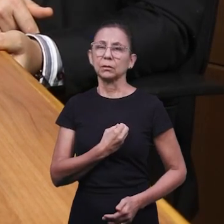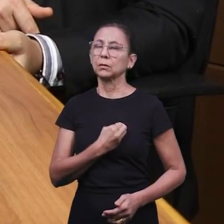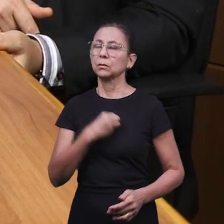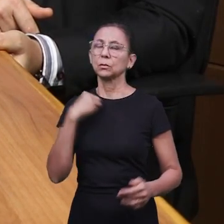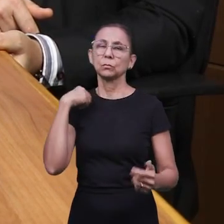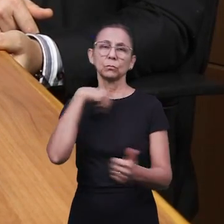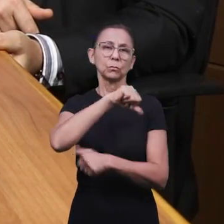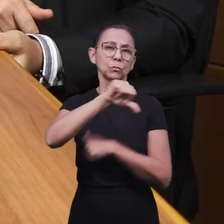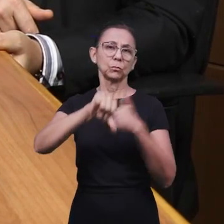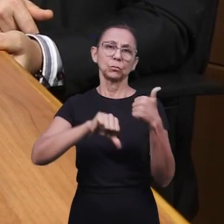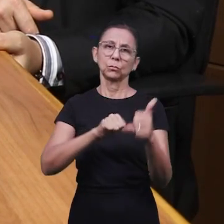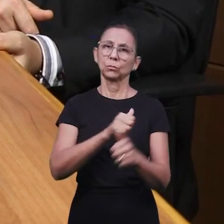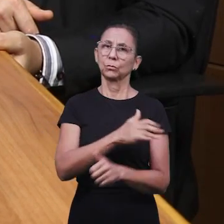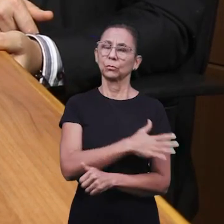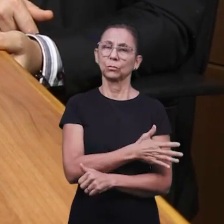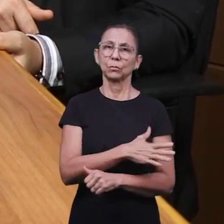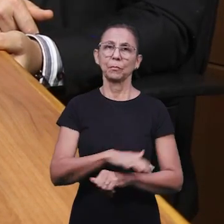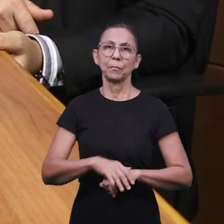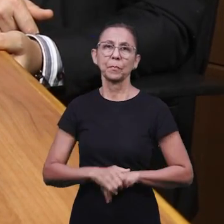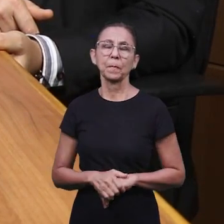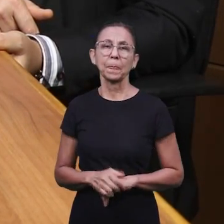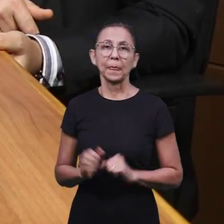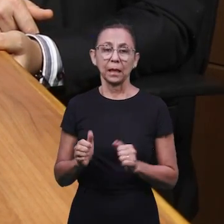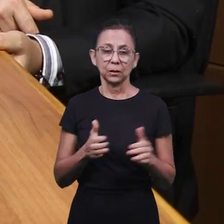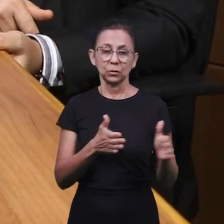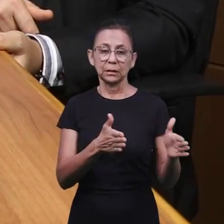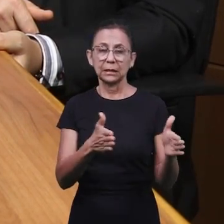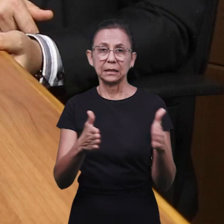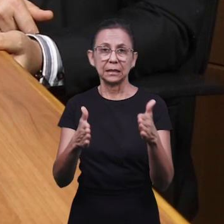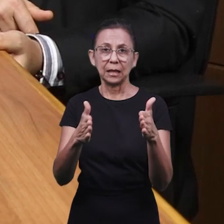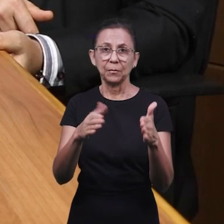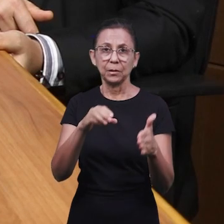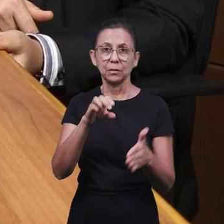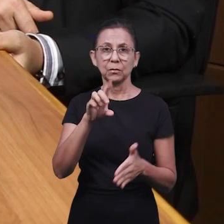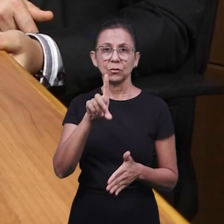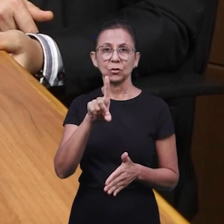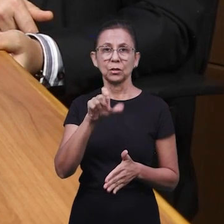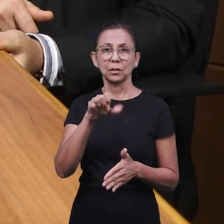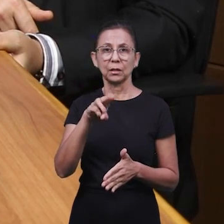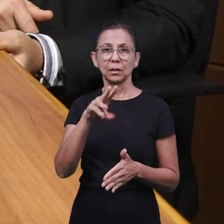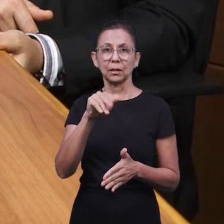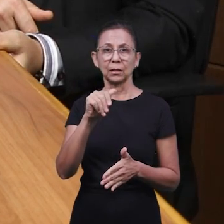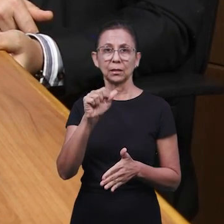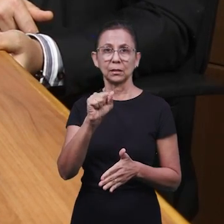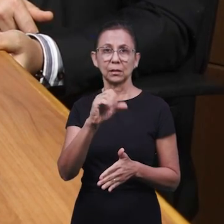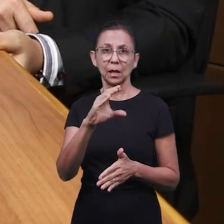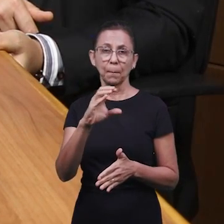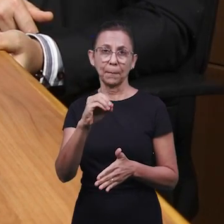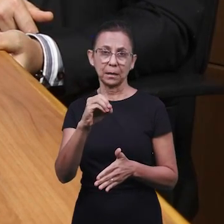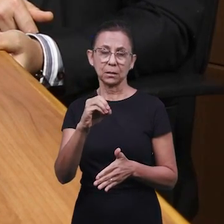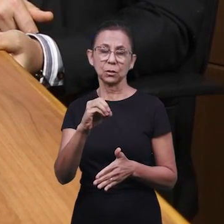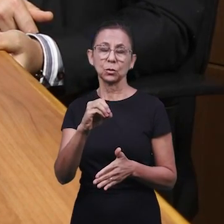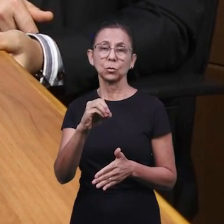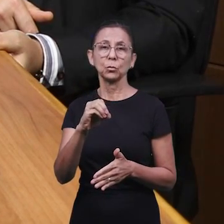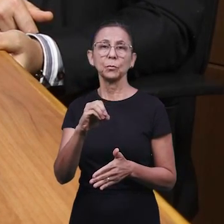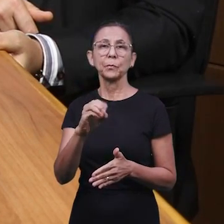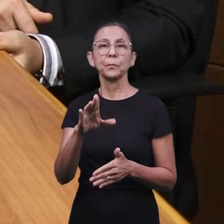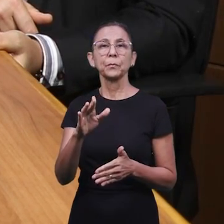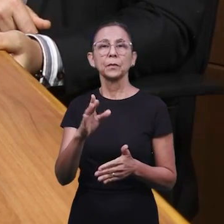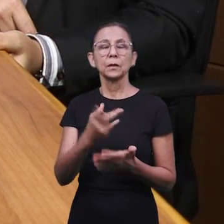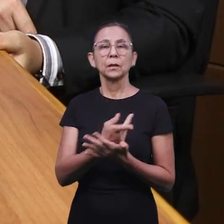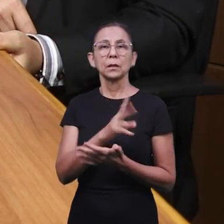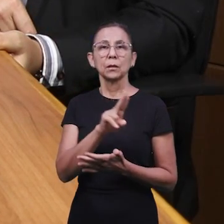tudo. Saulo levantou daquele dia, totalmente diferente. Ele ficou